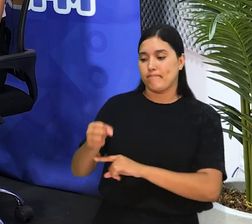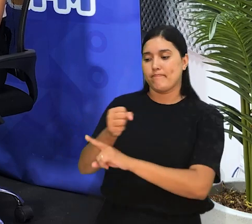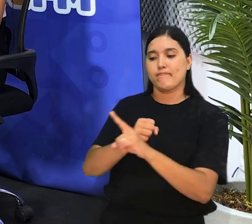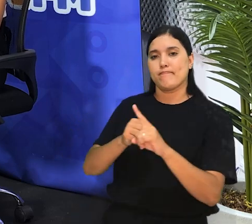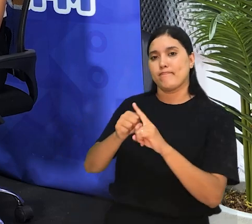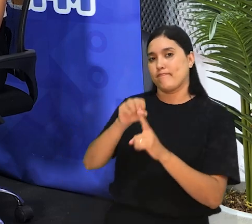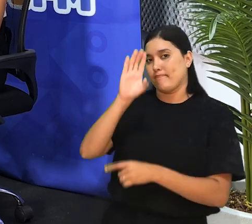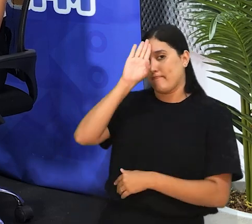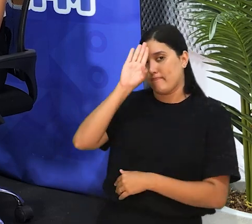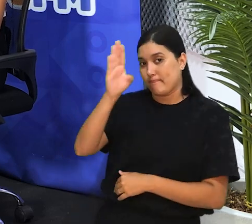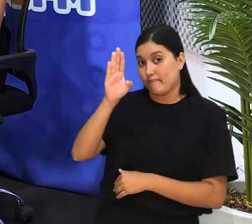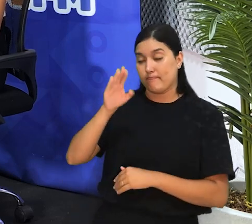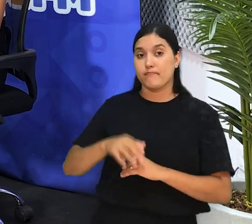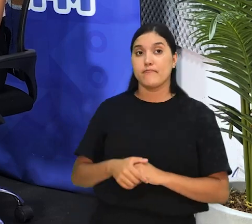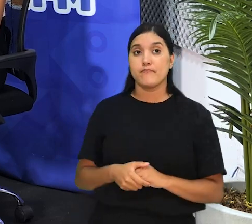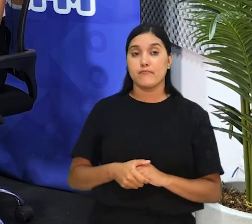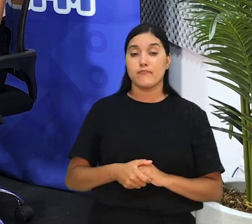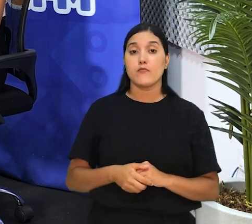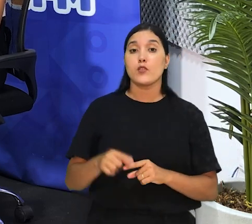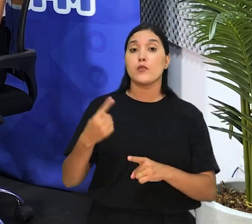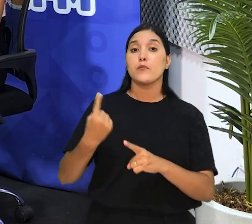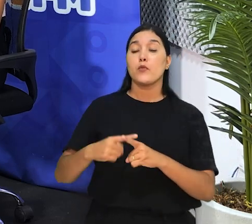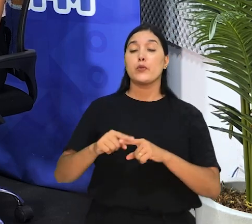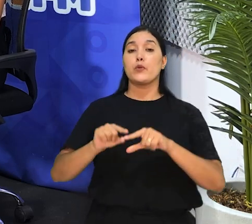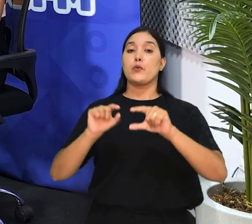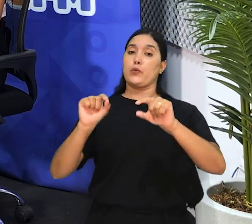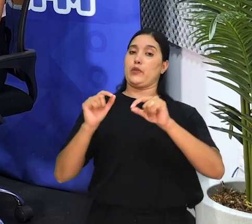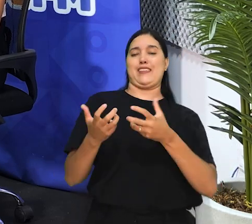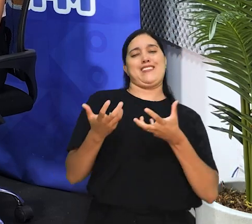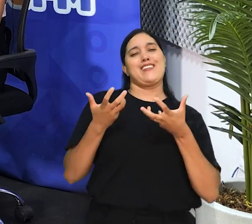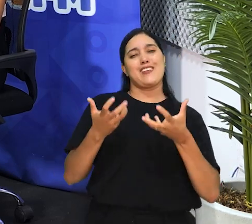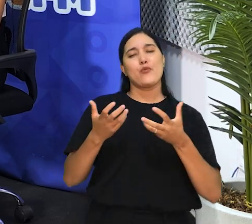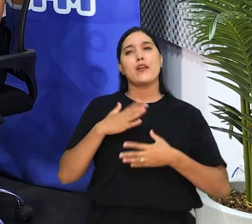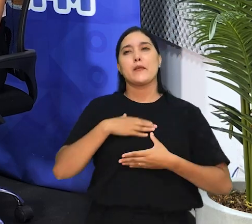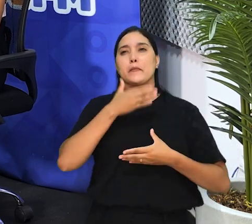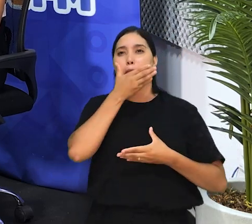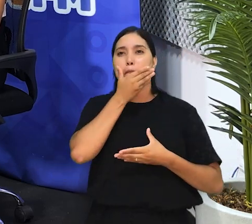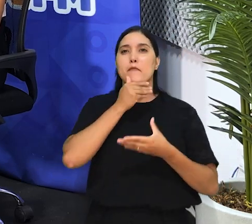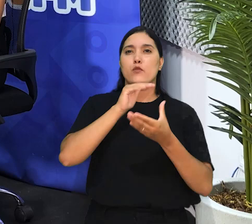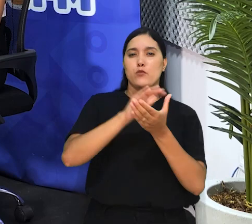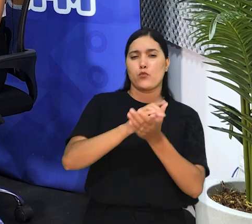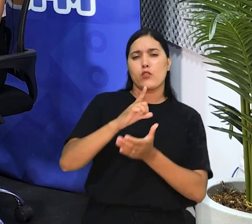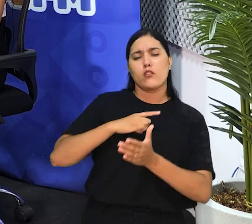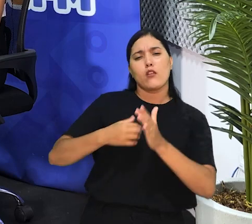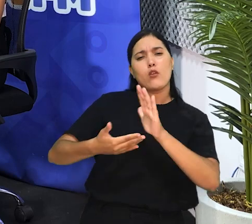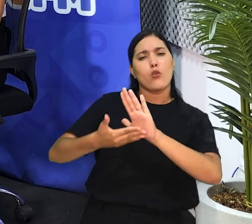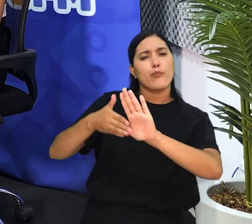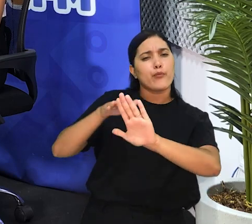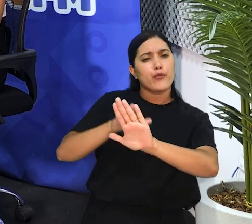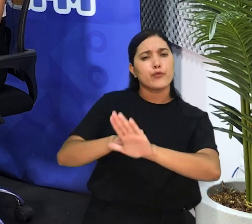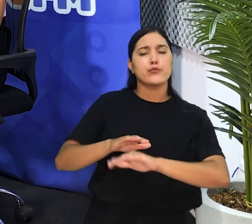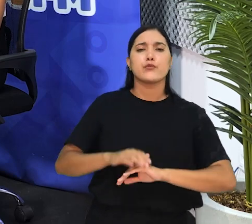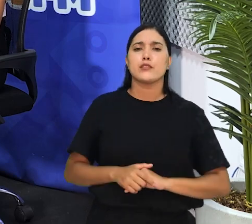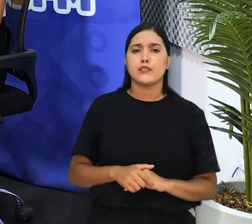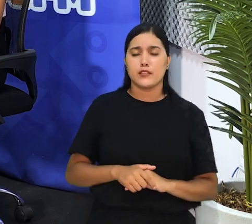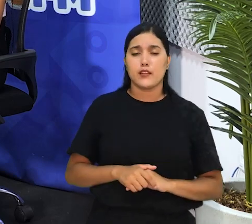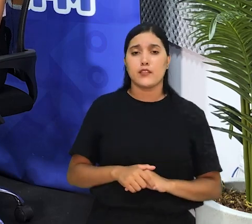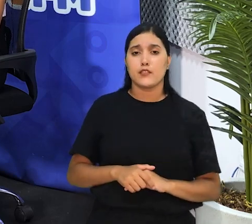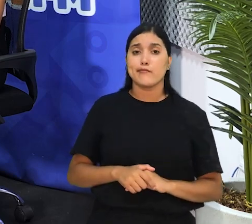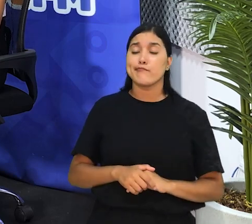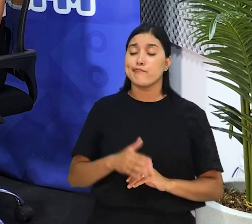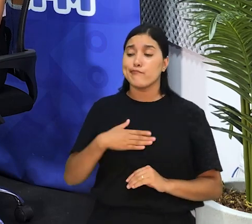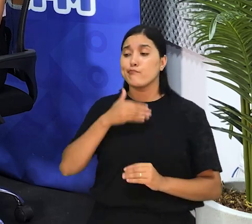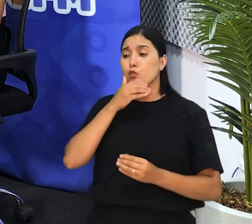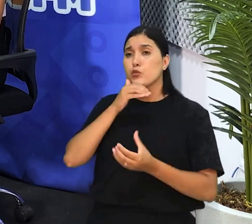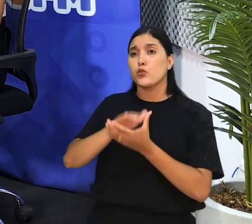dúvida. Porque, assim, eu ainda busco muito que o Júnior venha ter uma oportunidade, né? Tanto